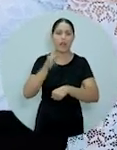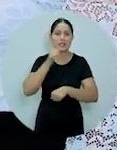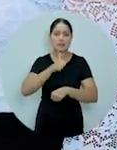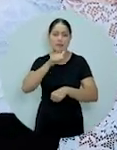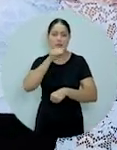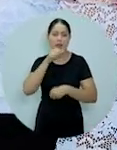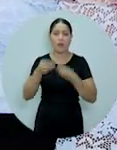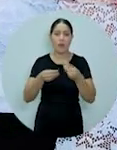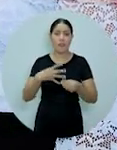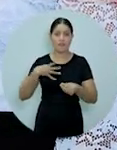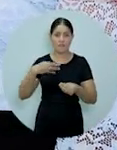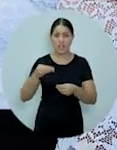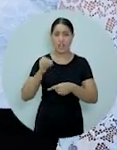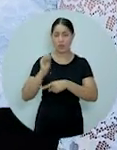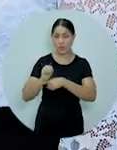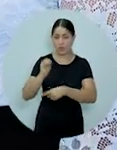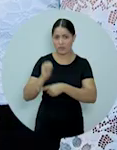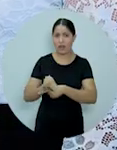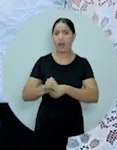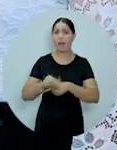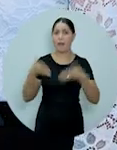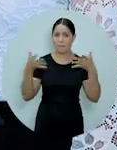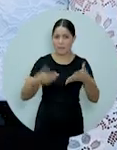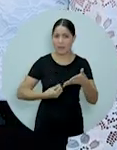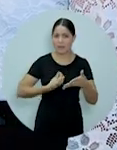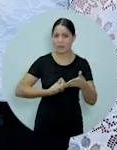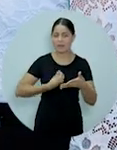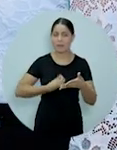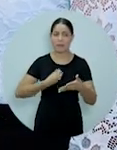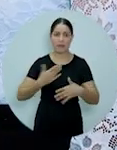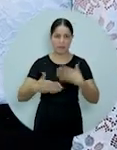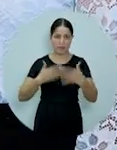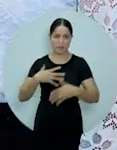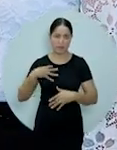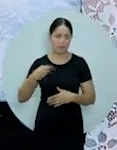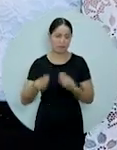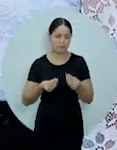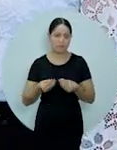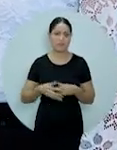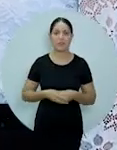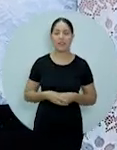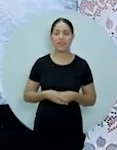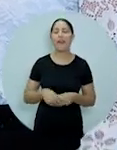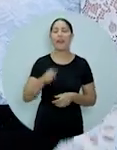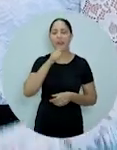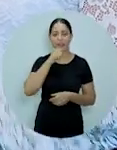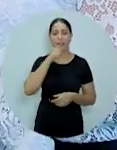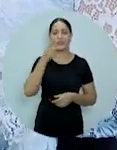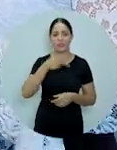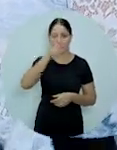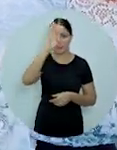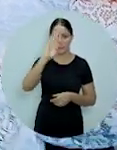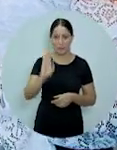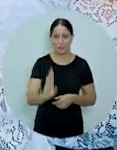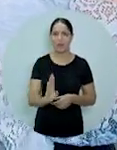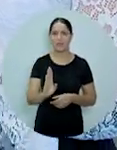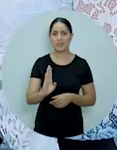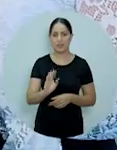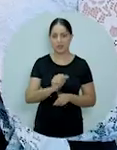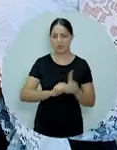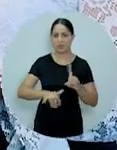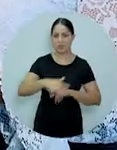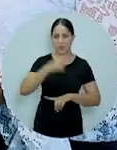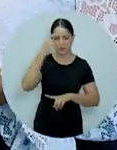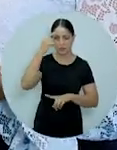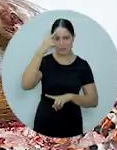pai conversa ali com a mãe para que ele possa visitar os filhos, possa participar da criação dos filhos? Bom, ainda está muito arraigado na